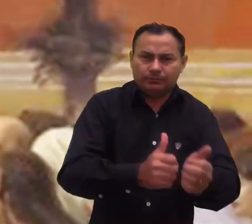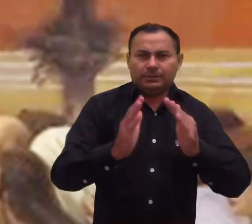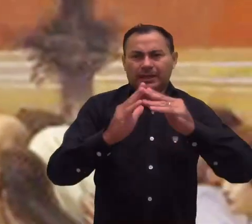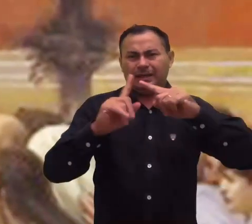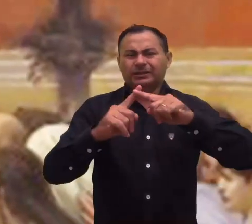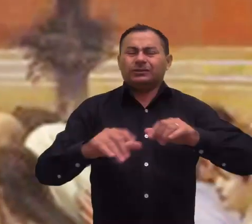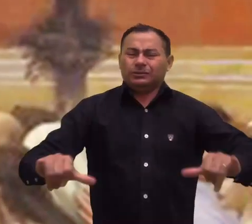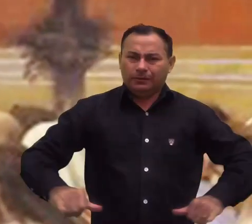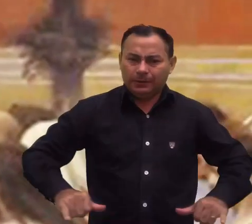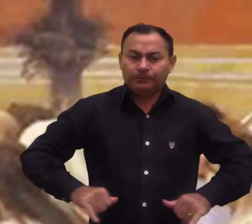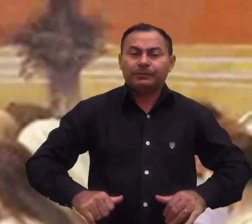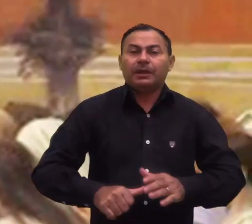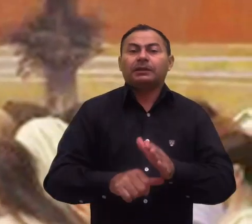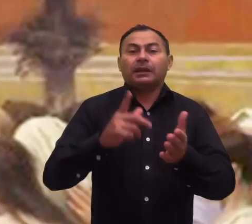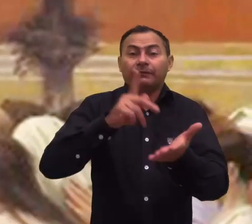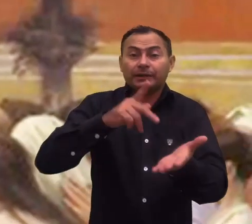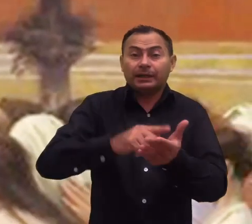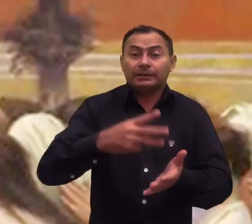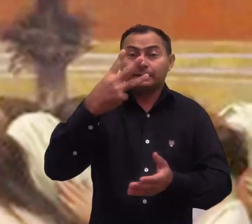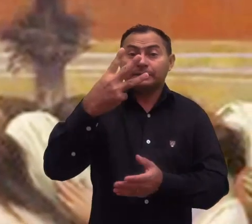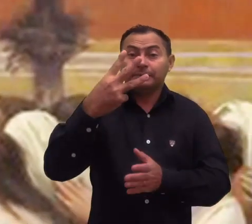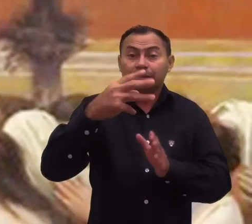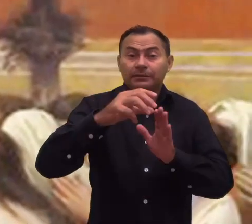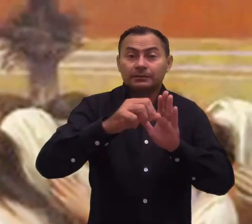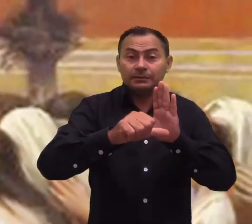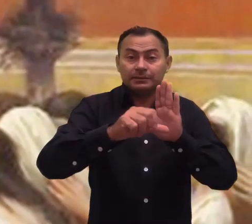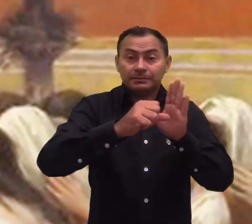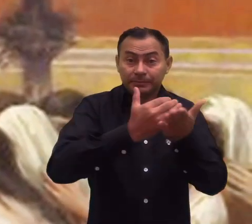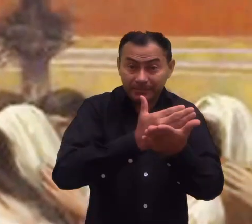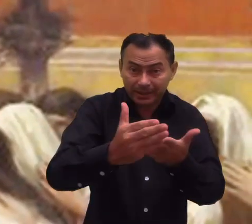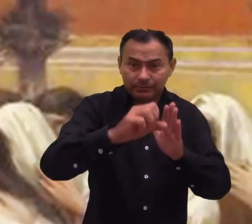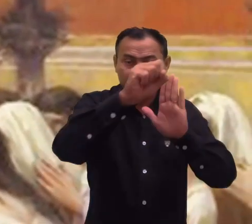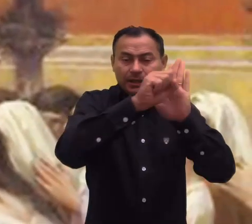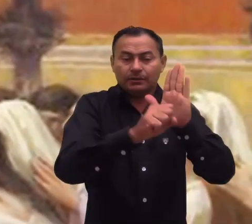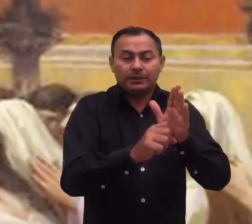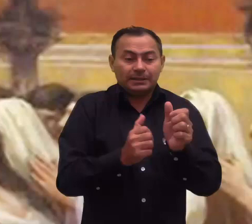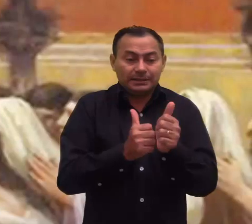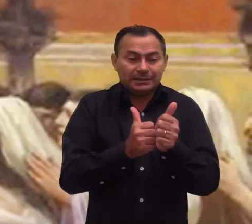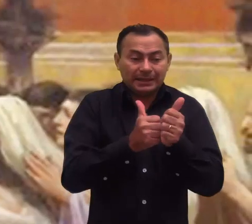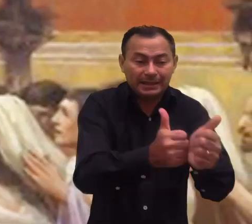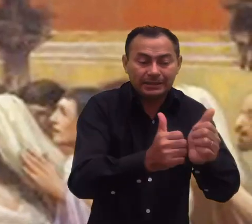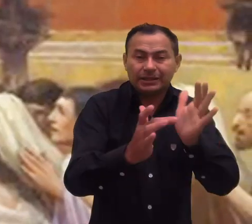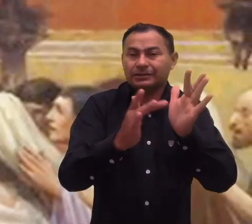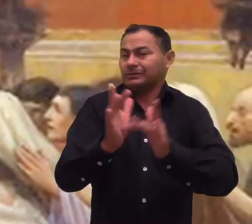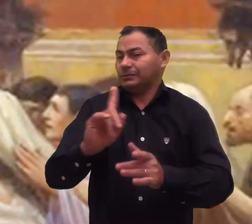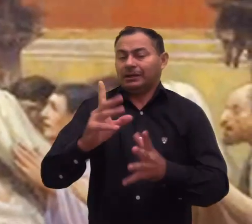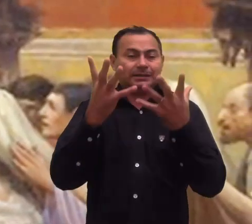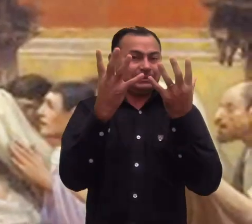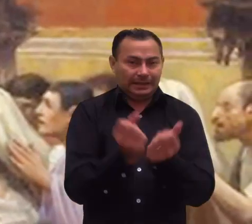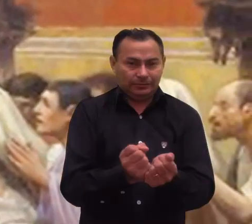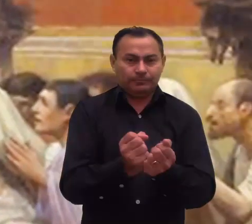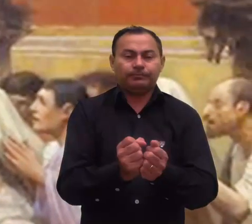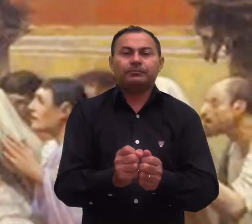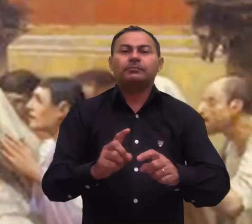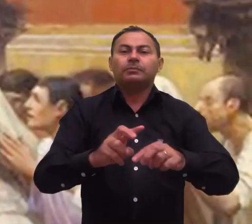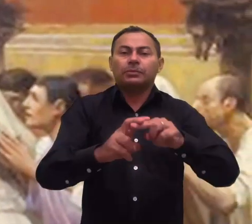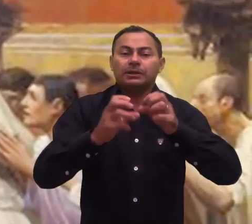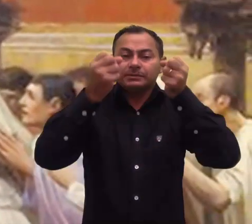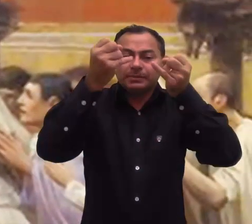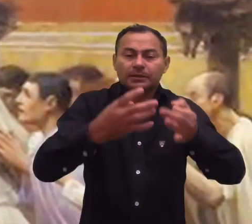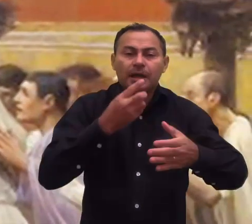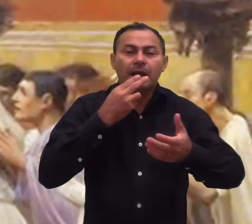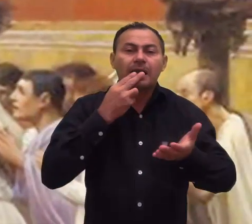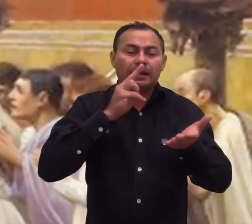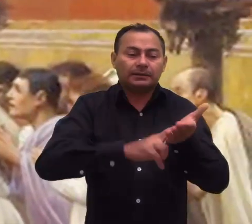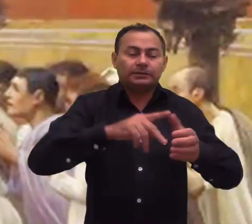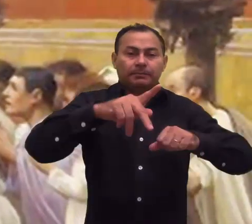perseguição. Na verdade, durante os primeiros 3 séculos da história da igreja, ser seguidor de Jesus Cristo era ilegal. Isso explica por